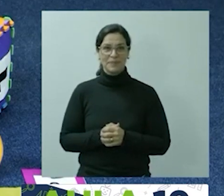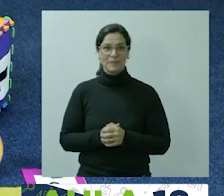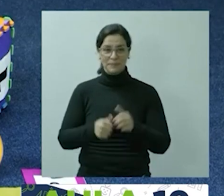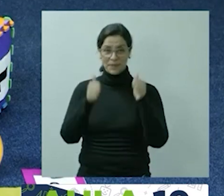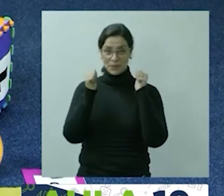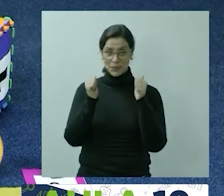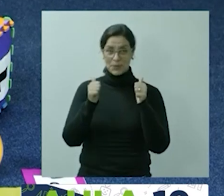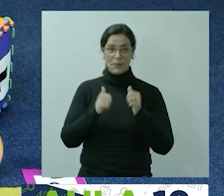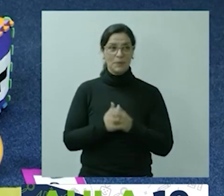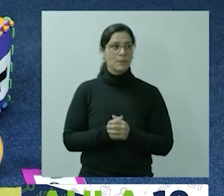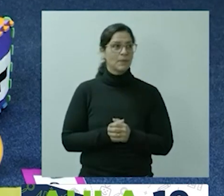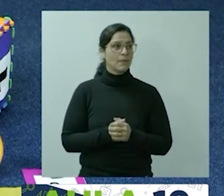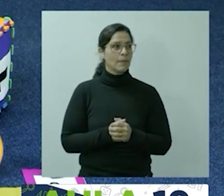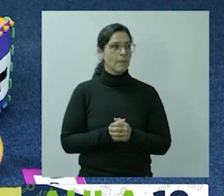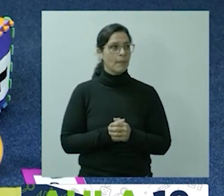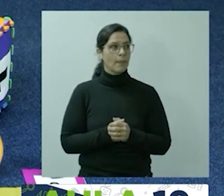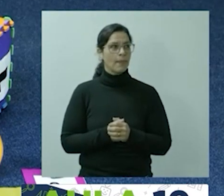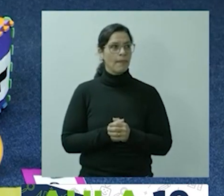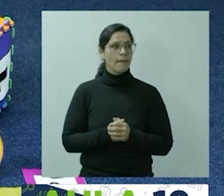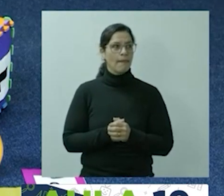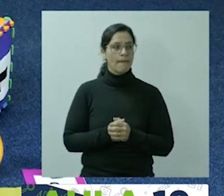Muito bem.